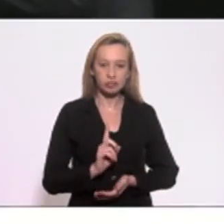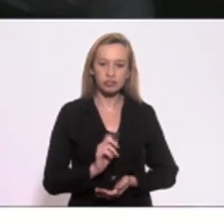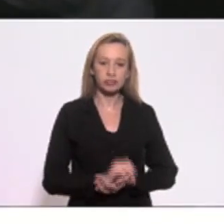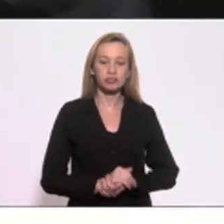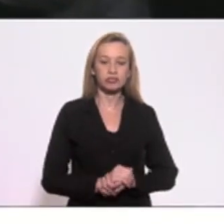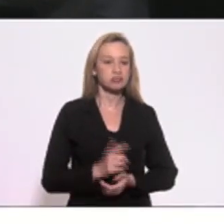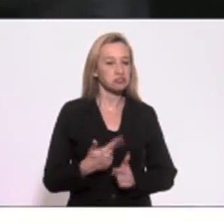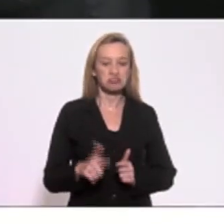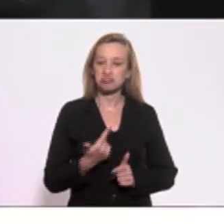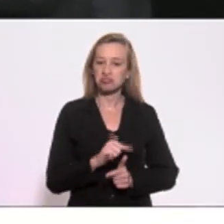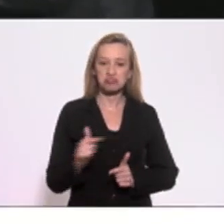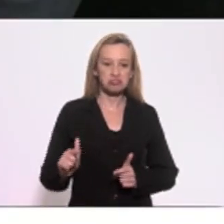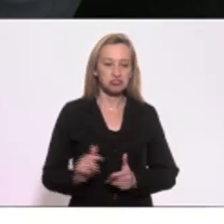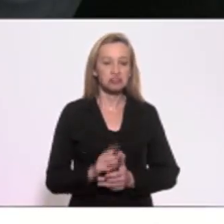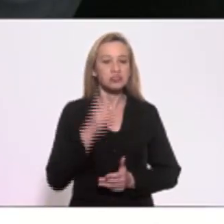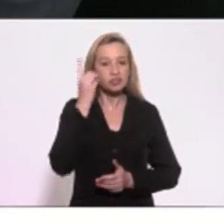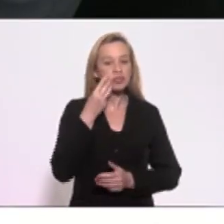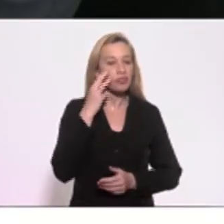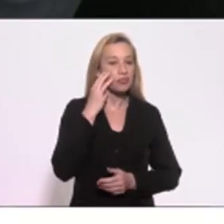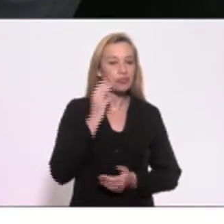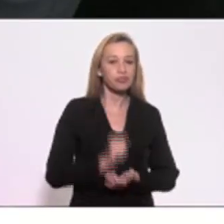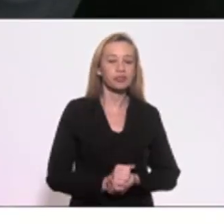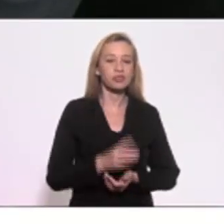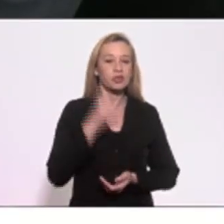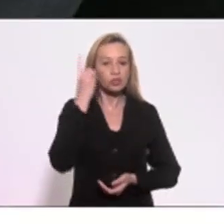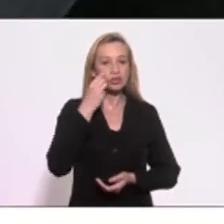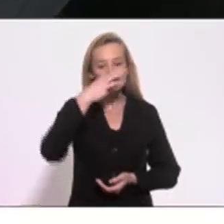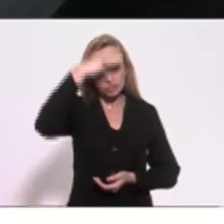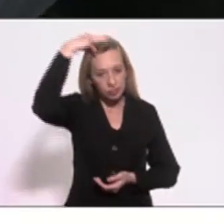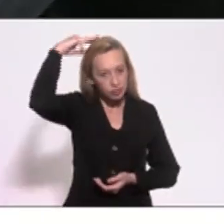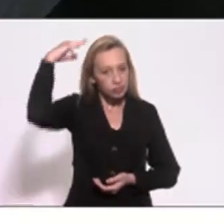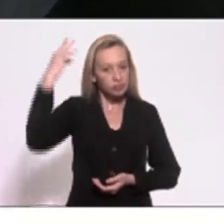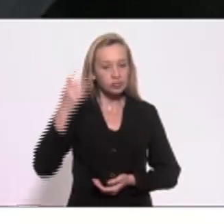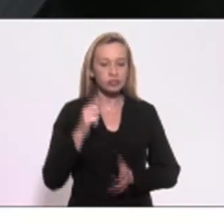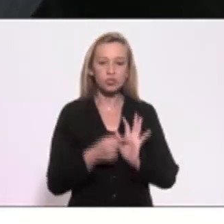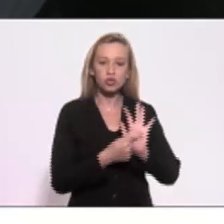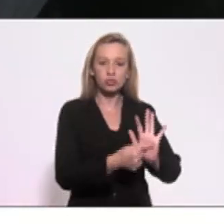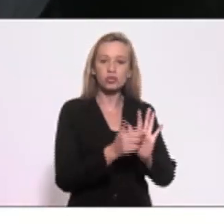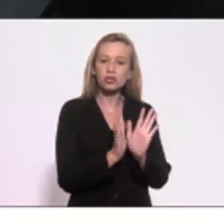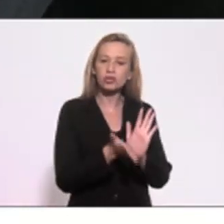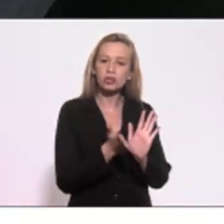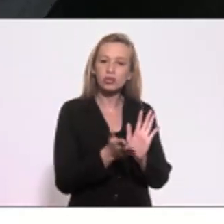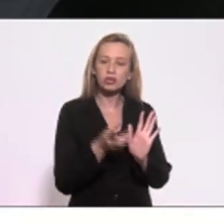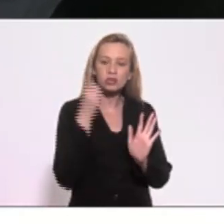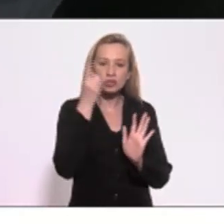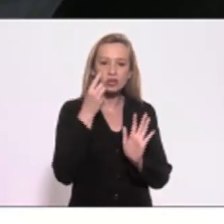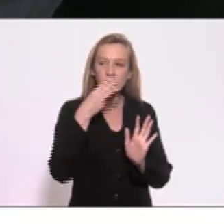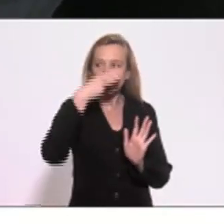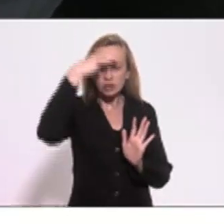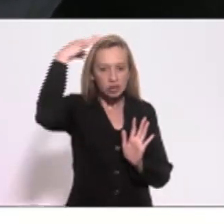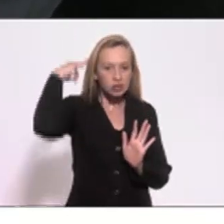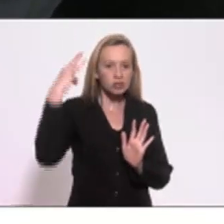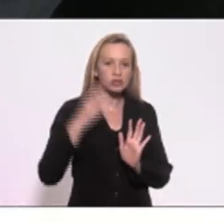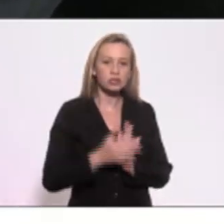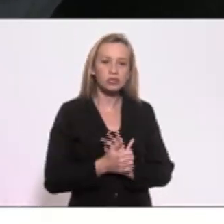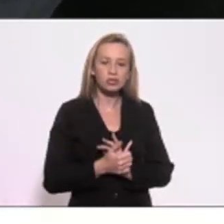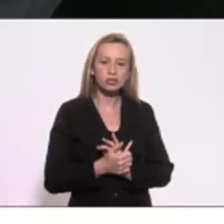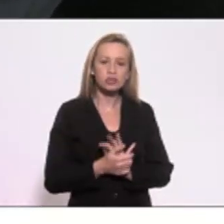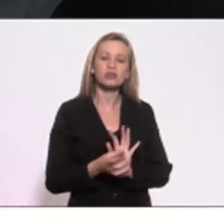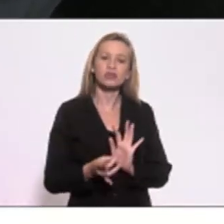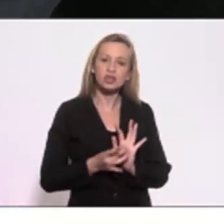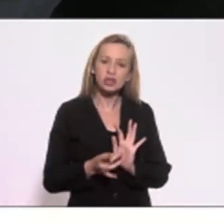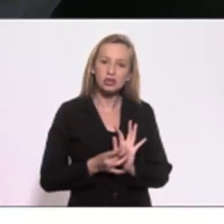Deputado Valdeco. Não, que eu vi o parecer que o deputado Márcio Pacheco me mostrou agora, deputado Márcio. Na verdade,